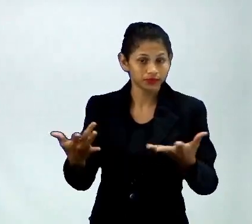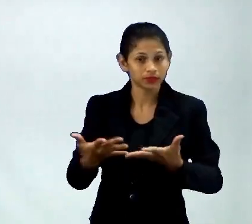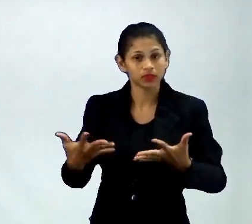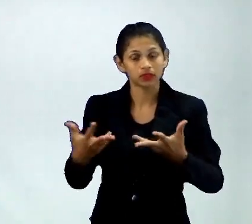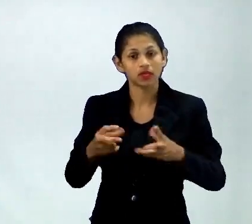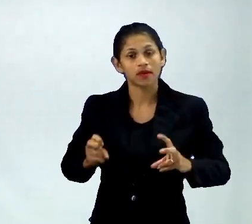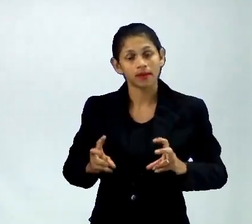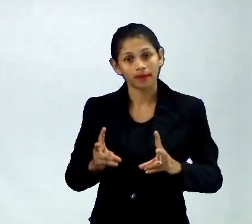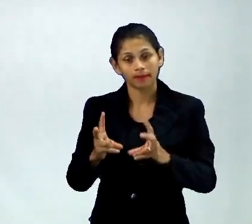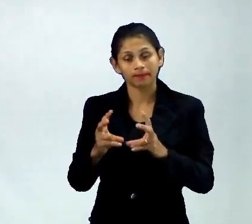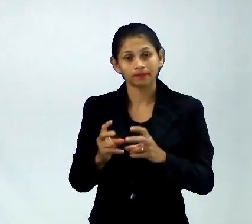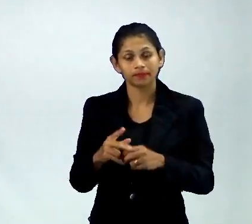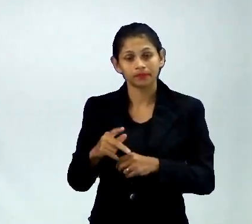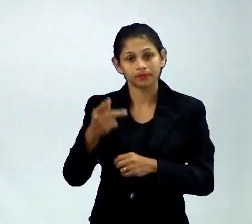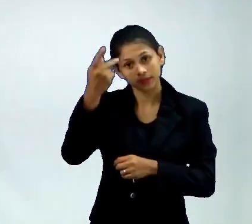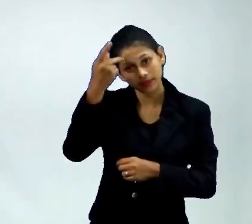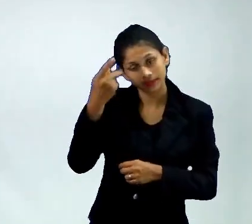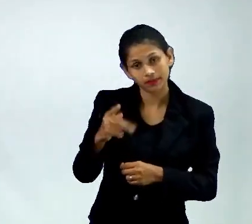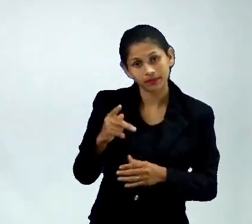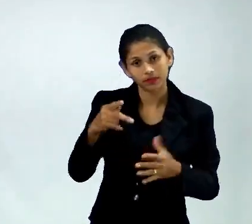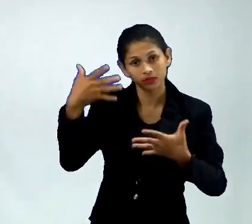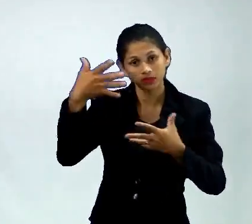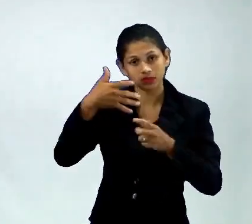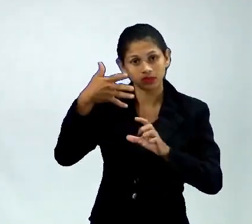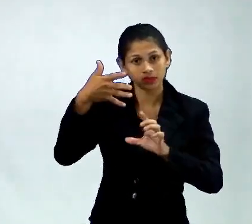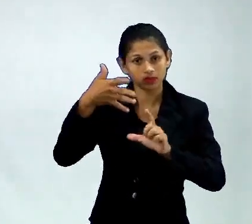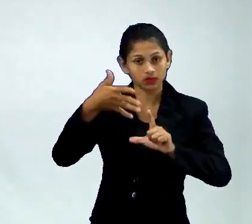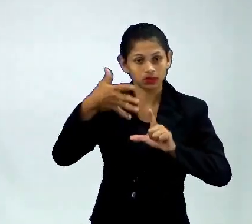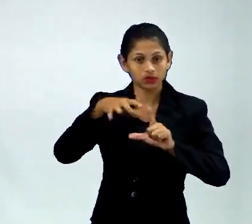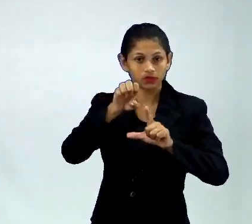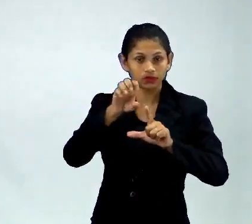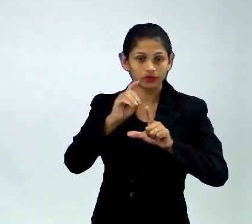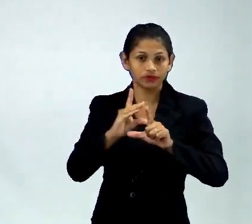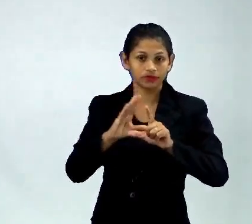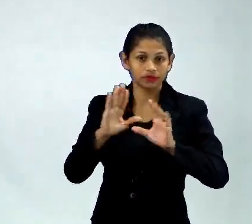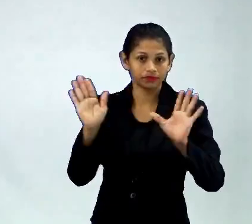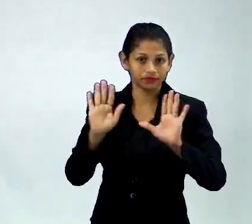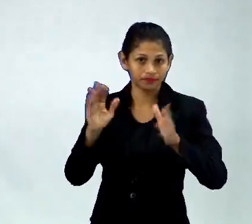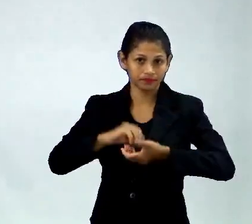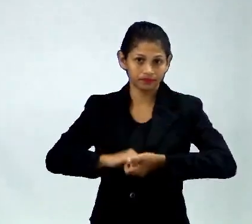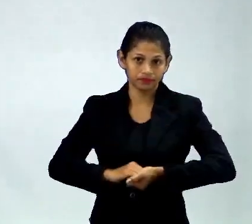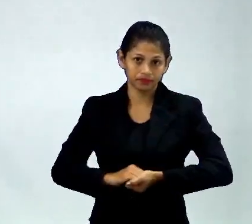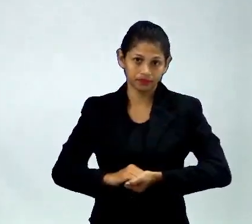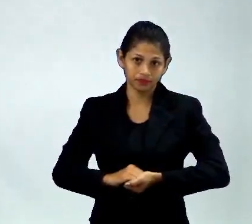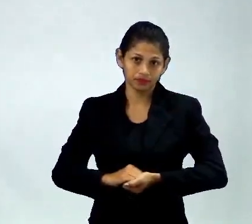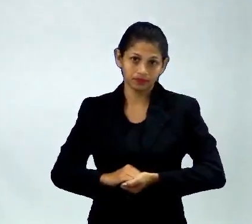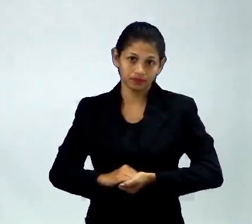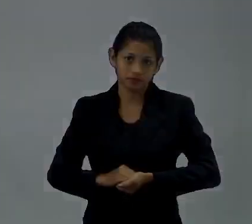câncer. Para mais informações, acesse a plataforma Eduque e até a próxima aula.